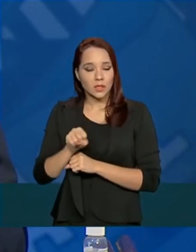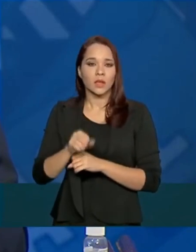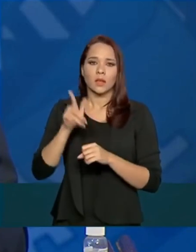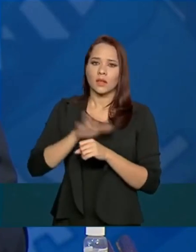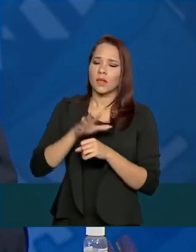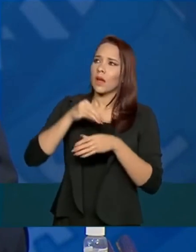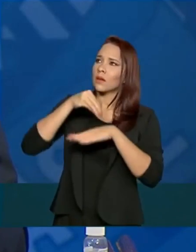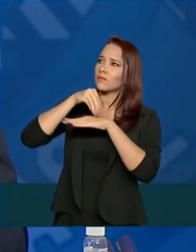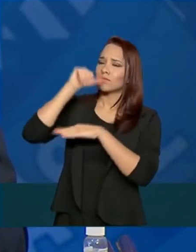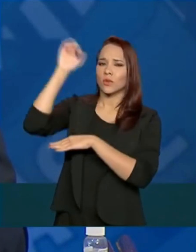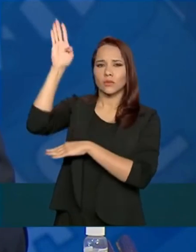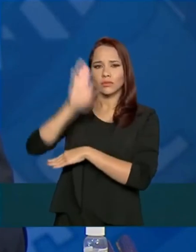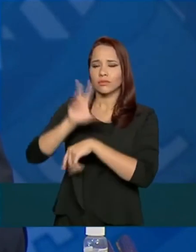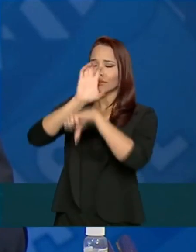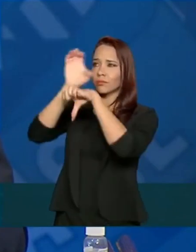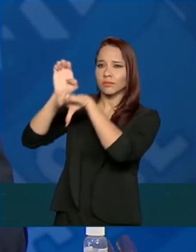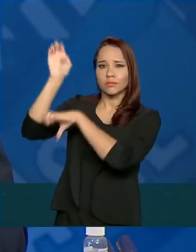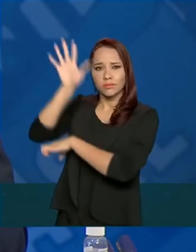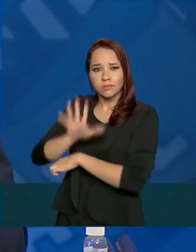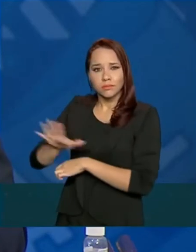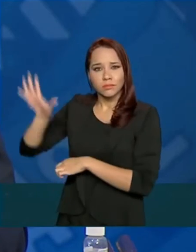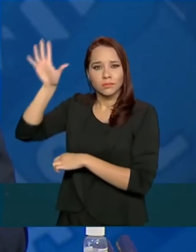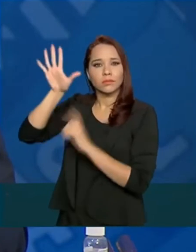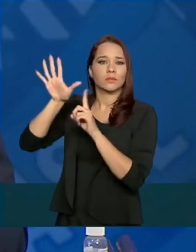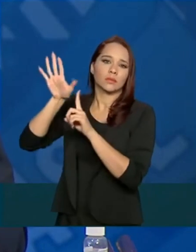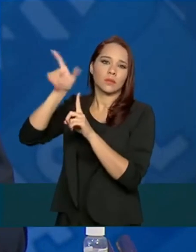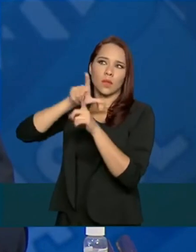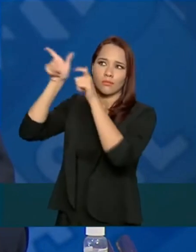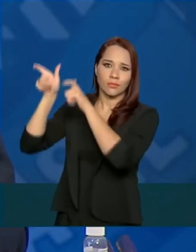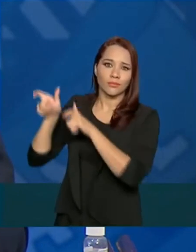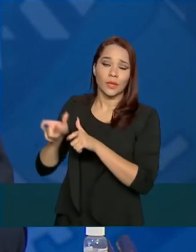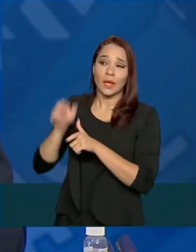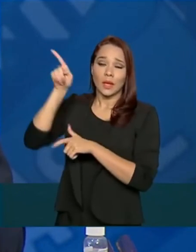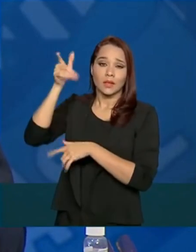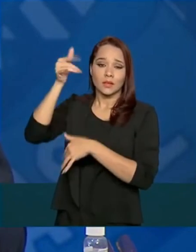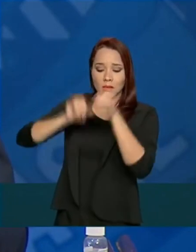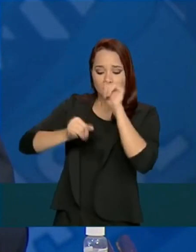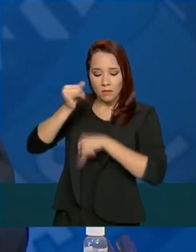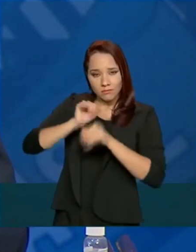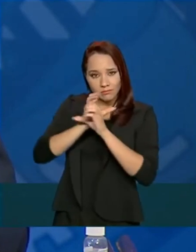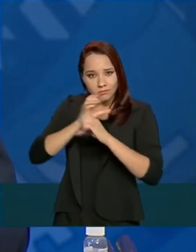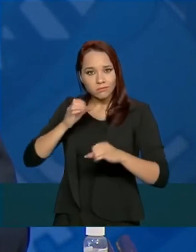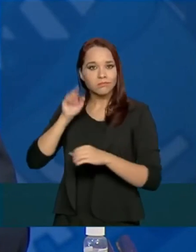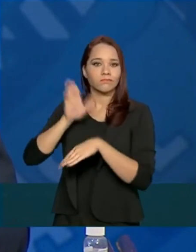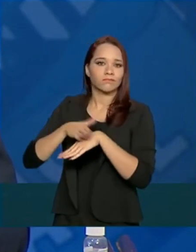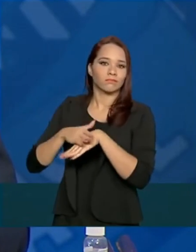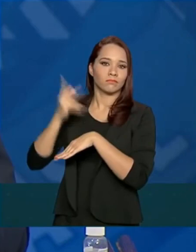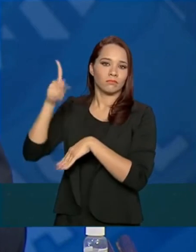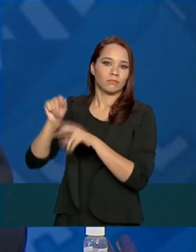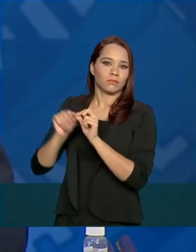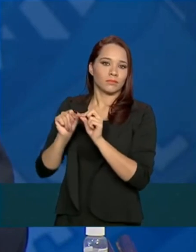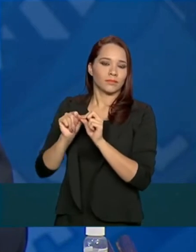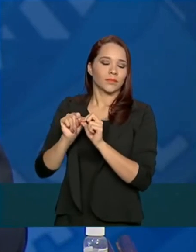distribuídos em todos os estados do nosso país, que são esses laboratórios que fazem